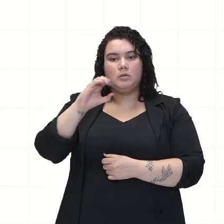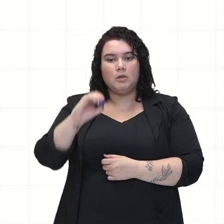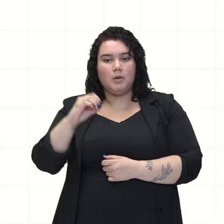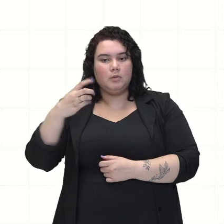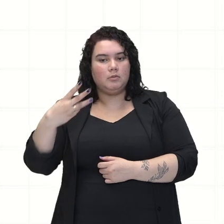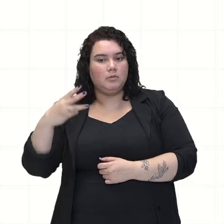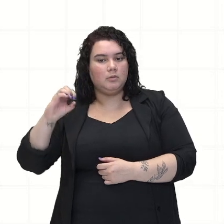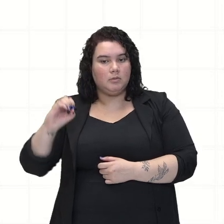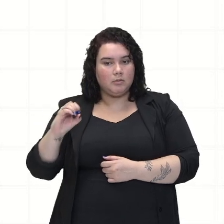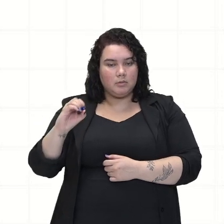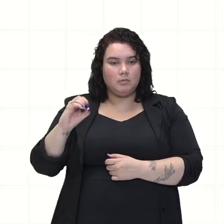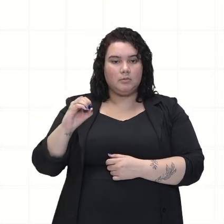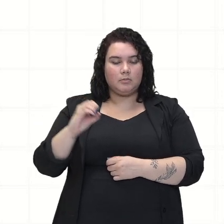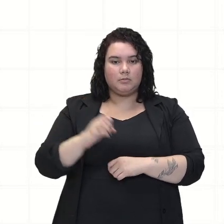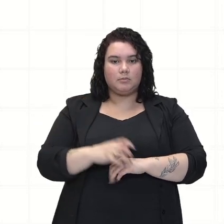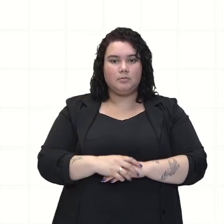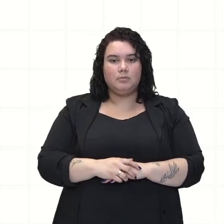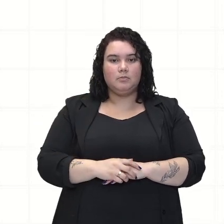0,030.